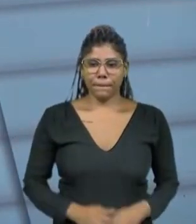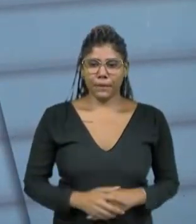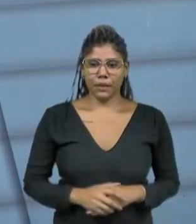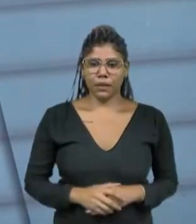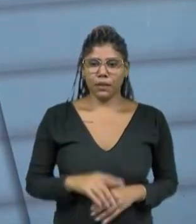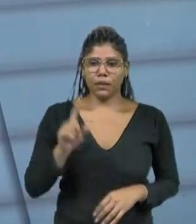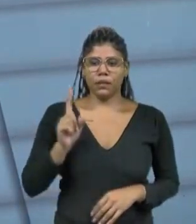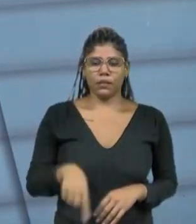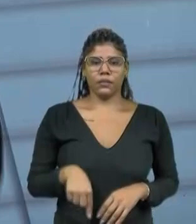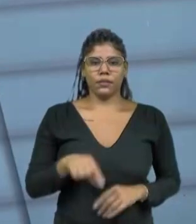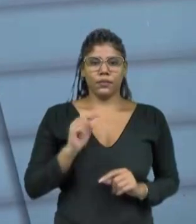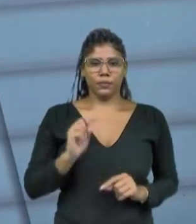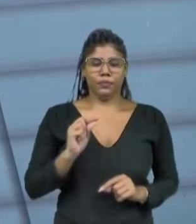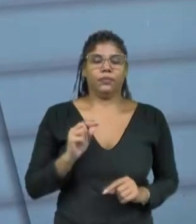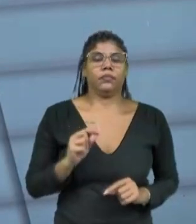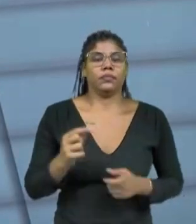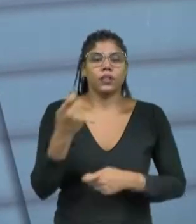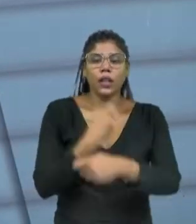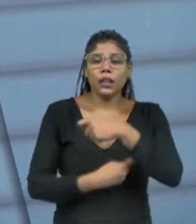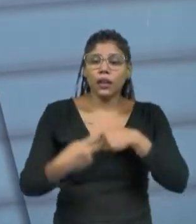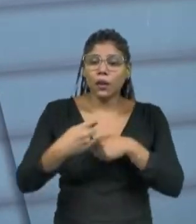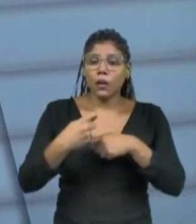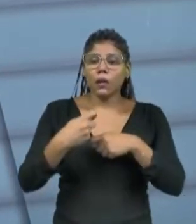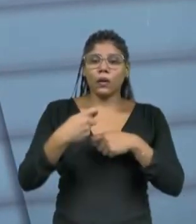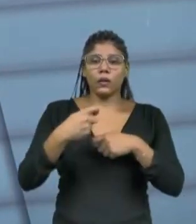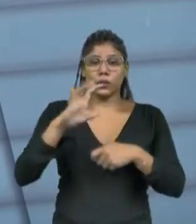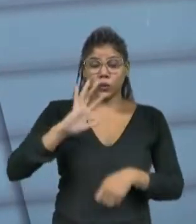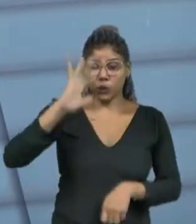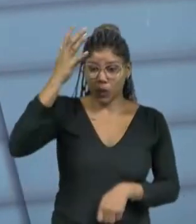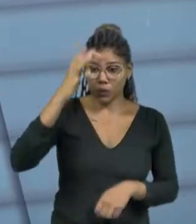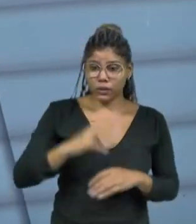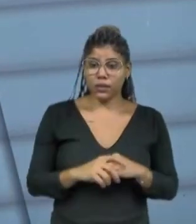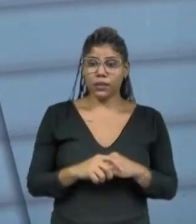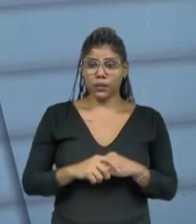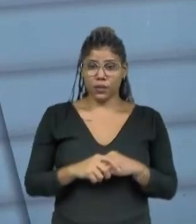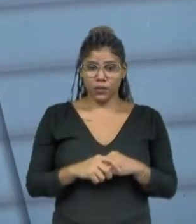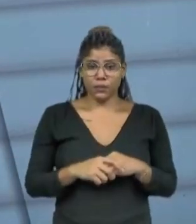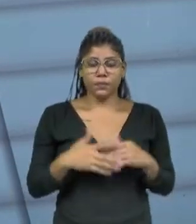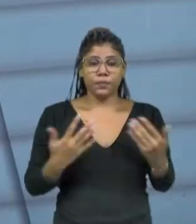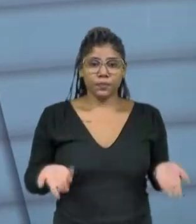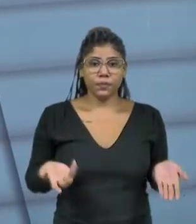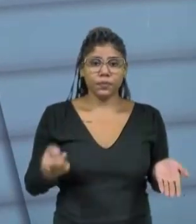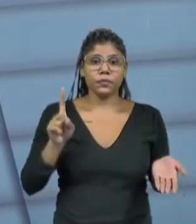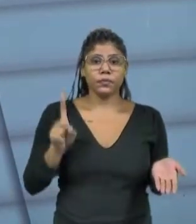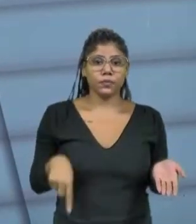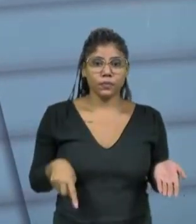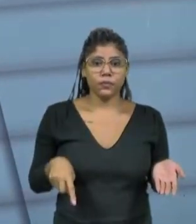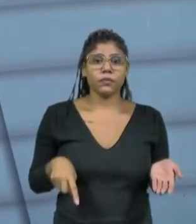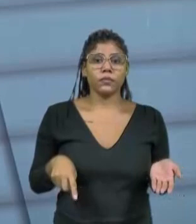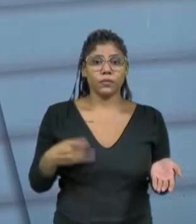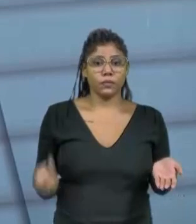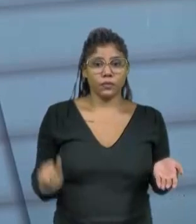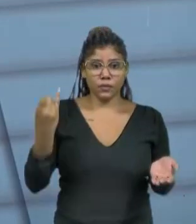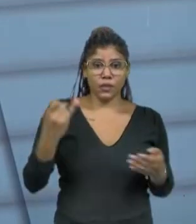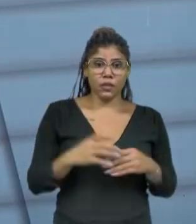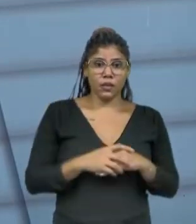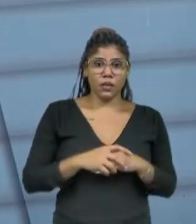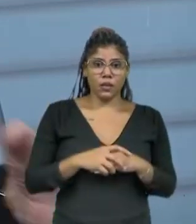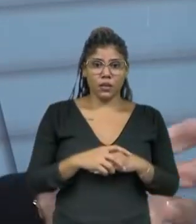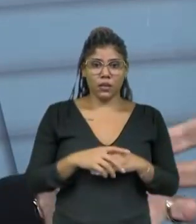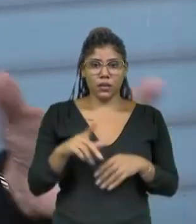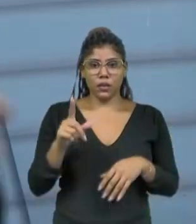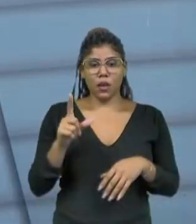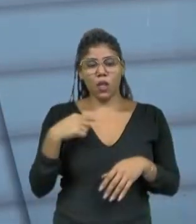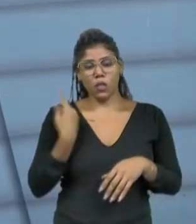visão de negócio, uma visão de soluções. Certo? E isso é muito importante. A